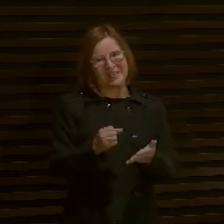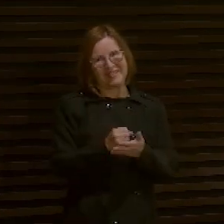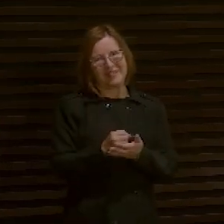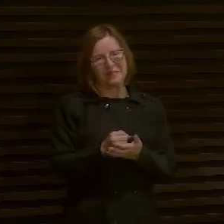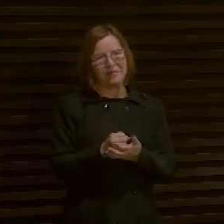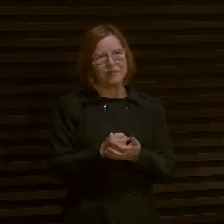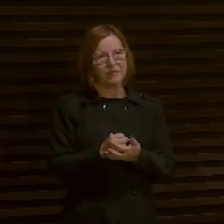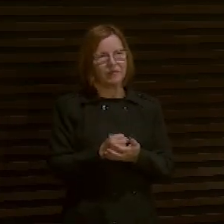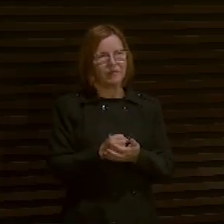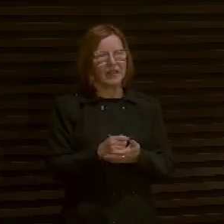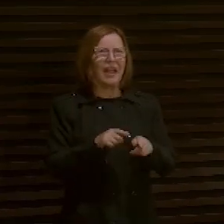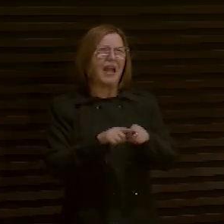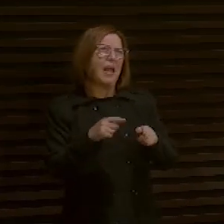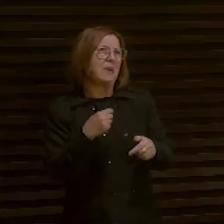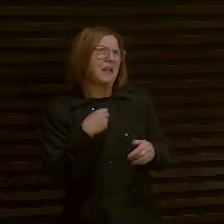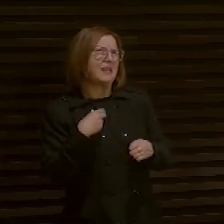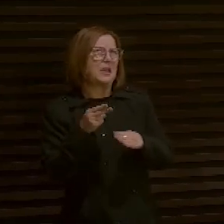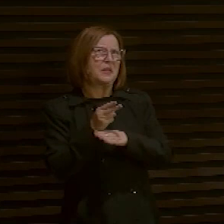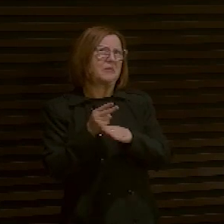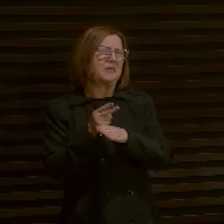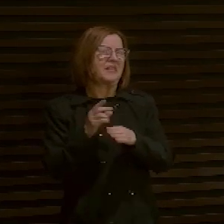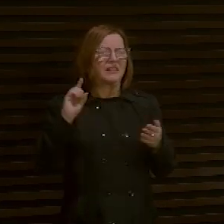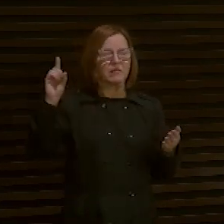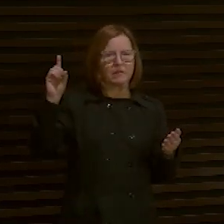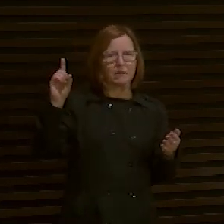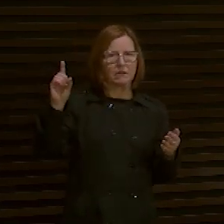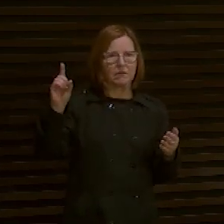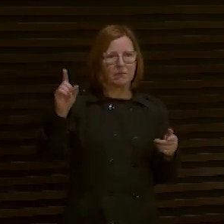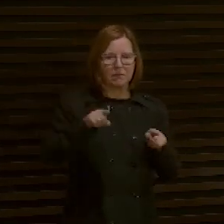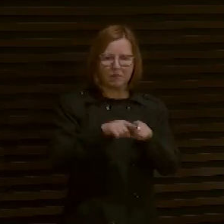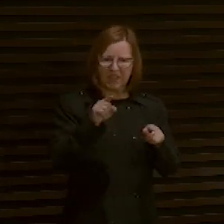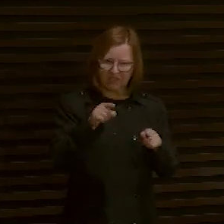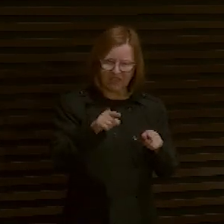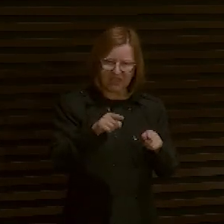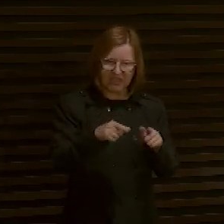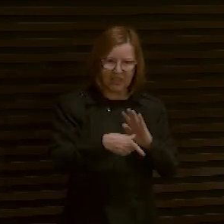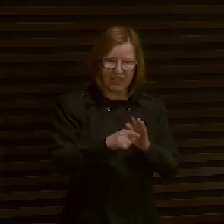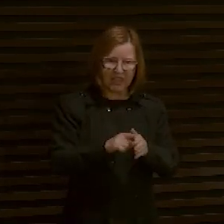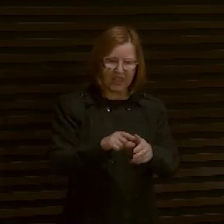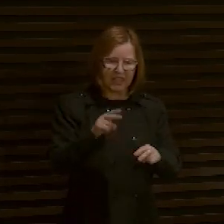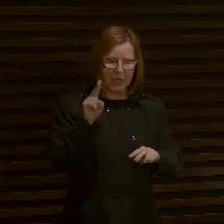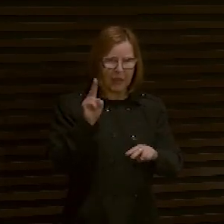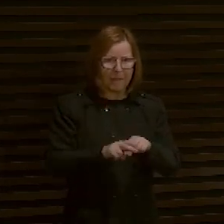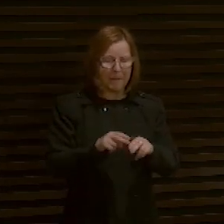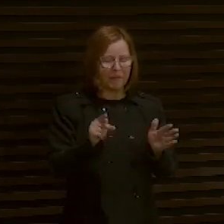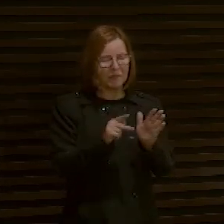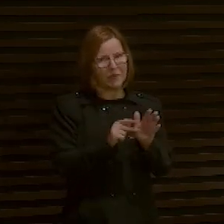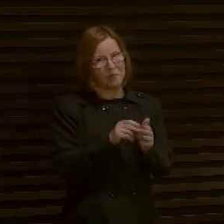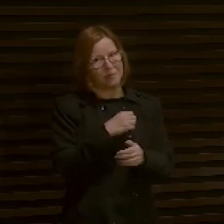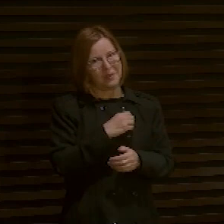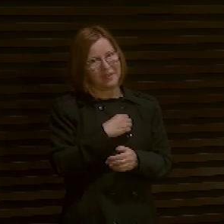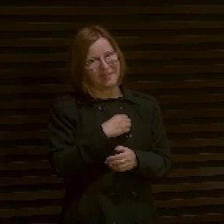Ah, mas fui eu que busquei. Não, não foi. Você estava preso nos seus pecados. Deus te alcançou de forma